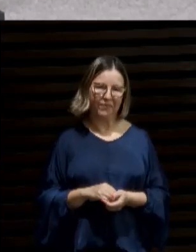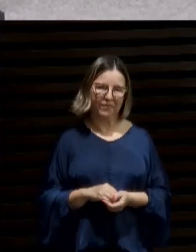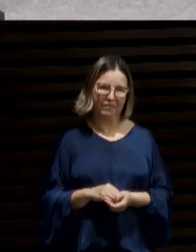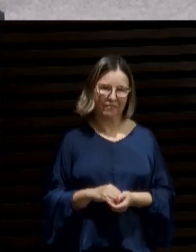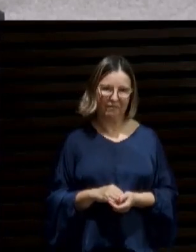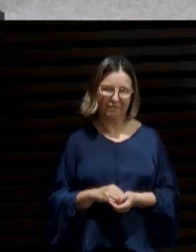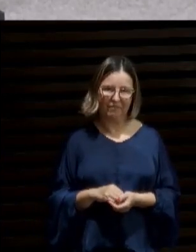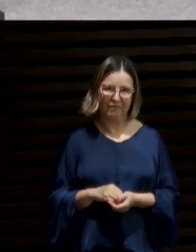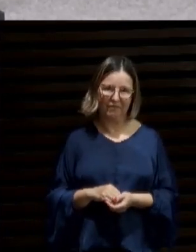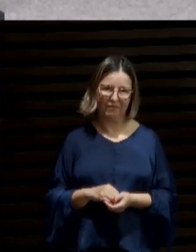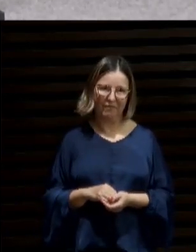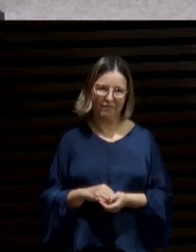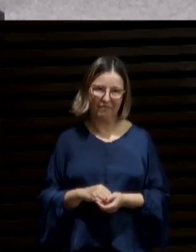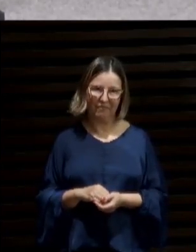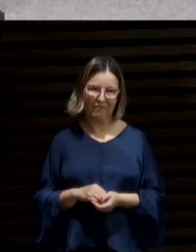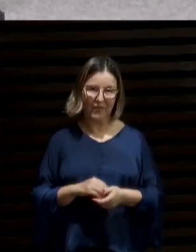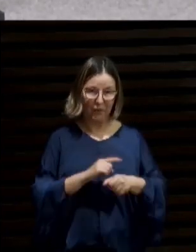E quando você vai